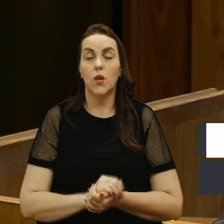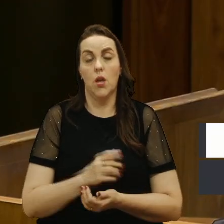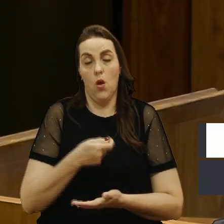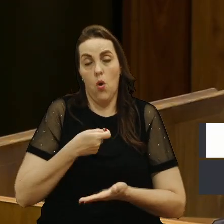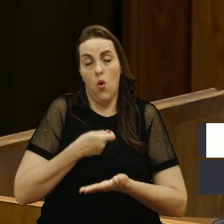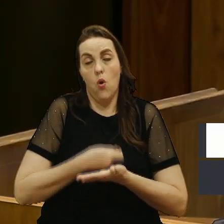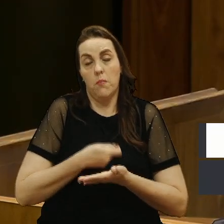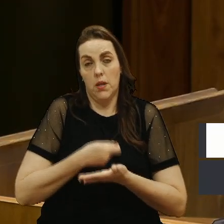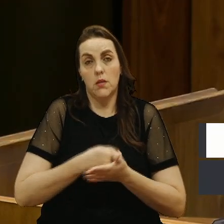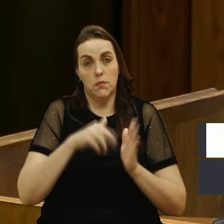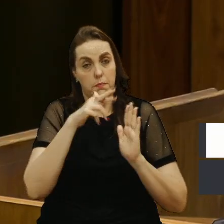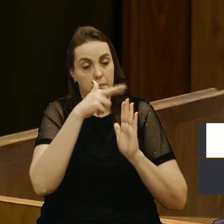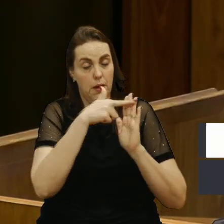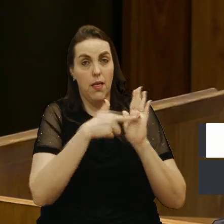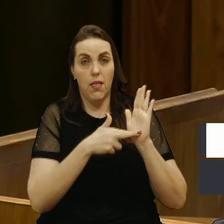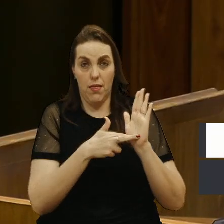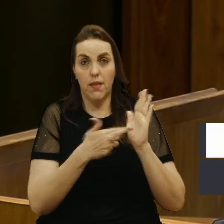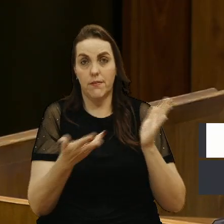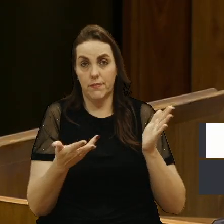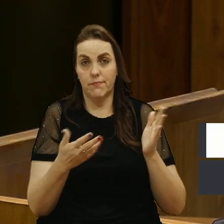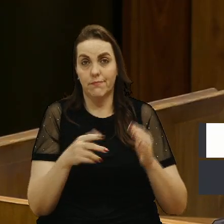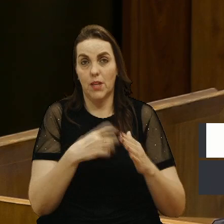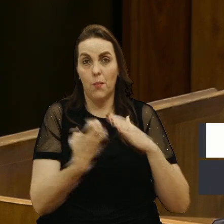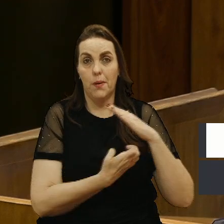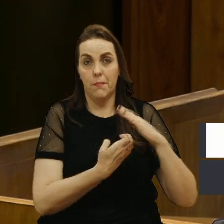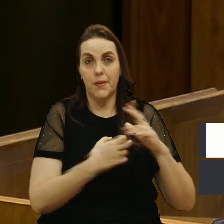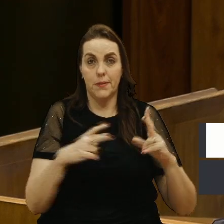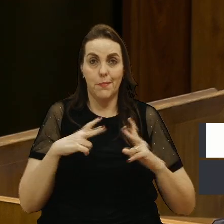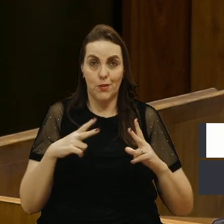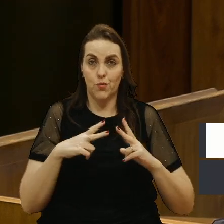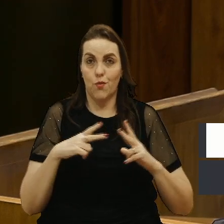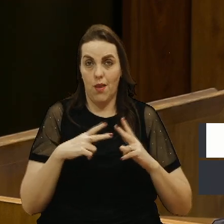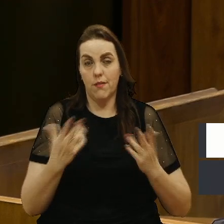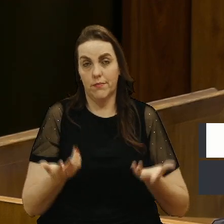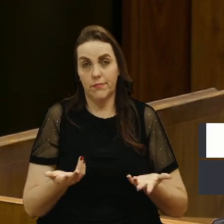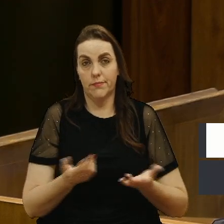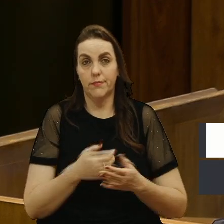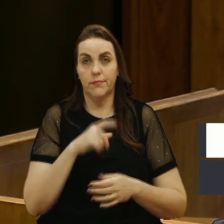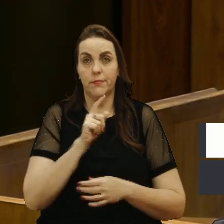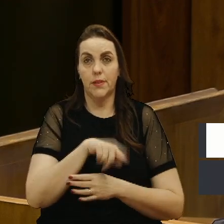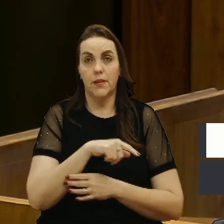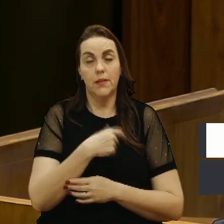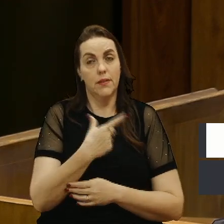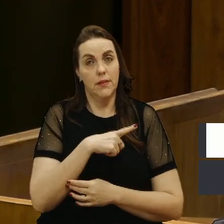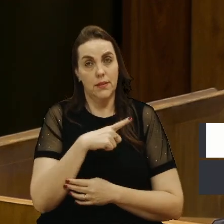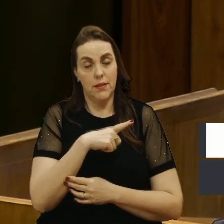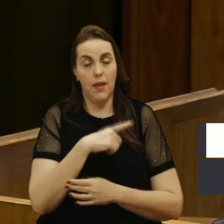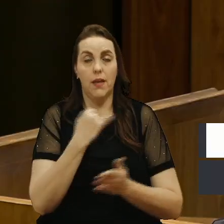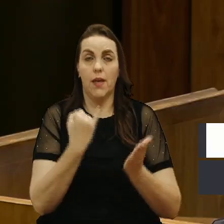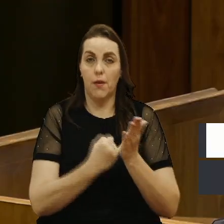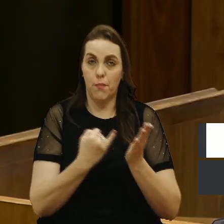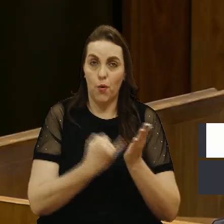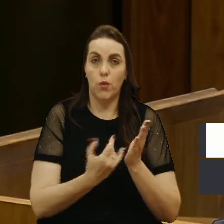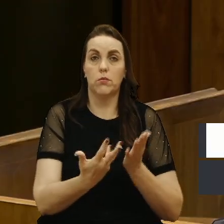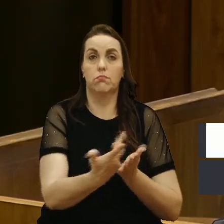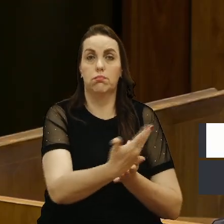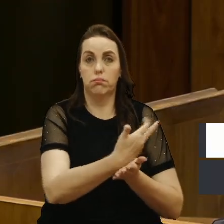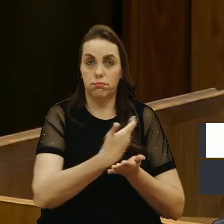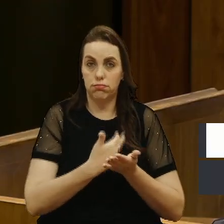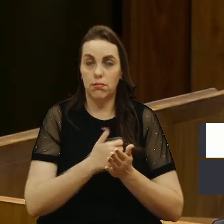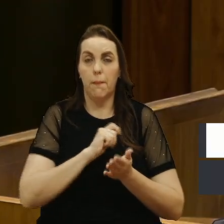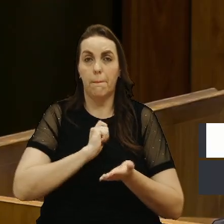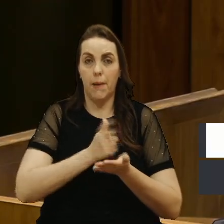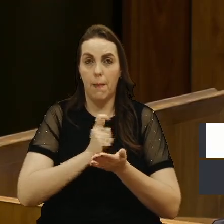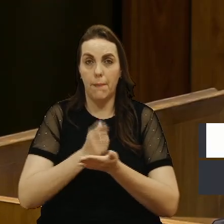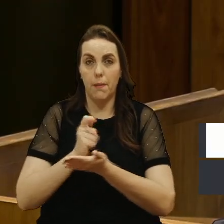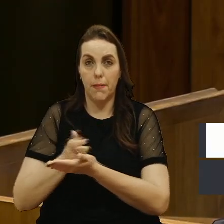A concessionária é uma empresa privada, como tantas outras. A responsabilidade sobre a questão de recolhimento de impostos, ela recolhe impostos tanto